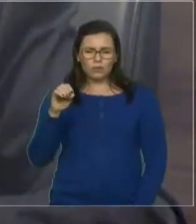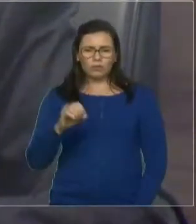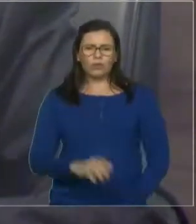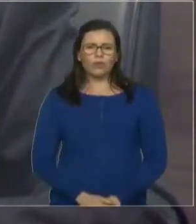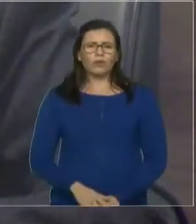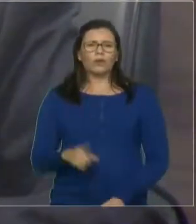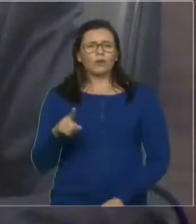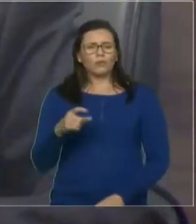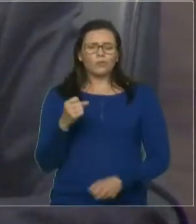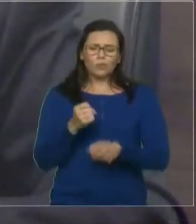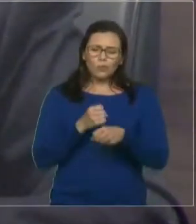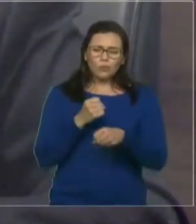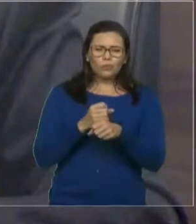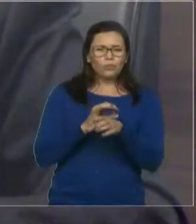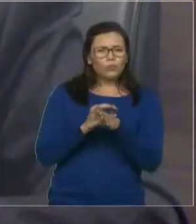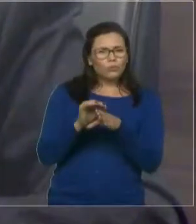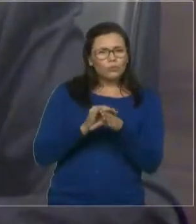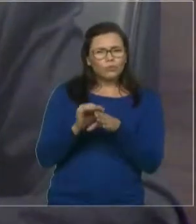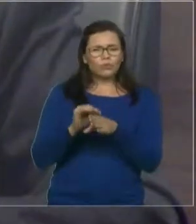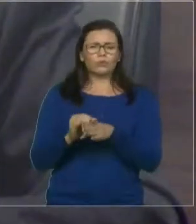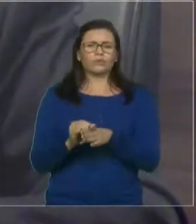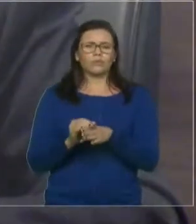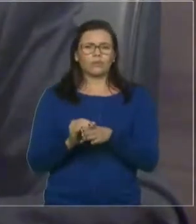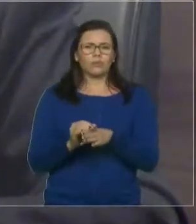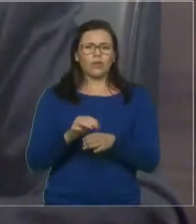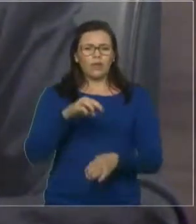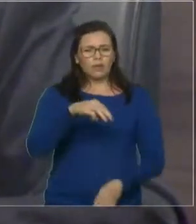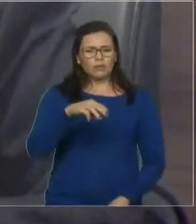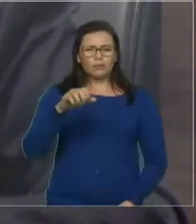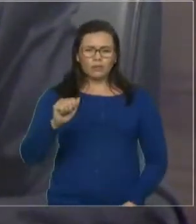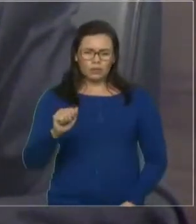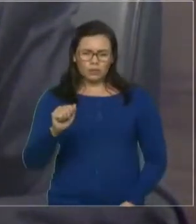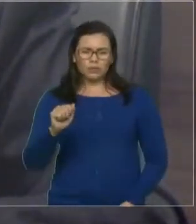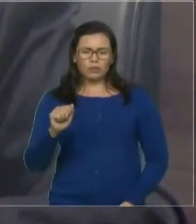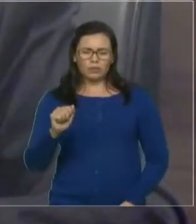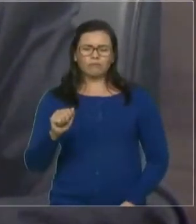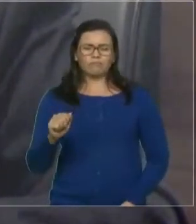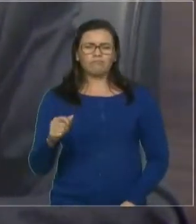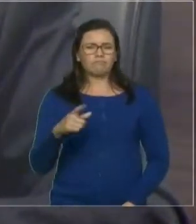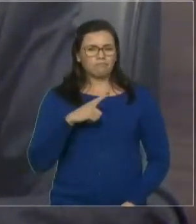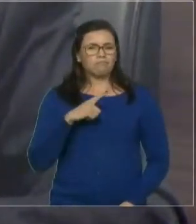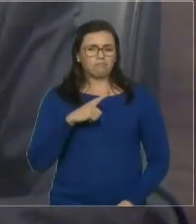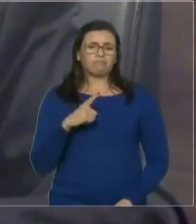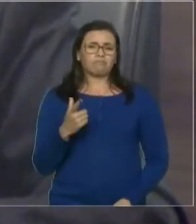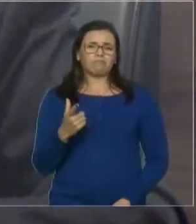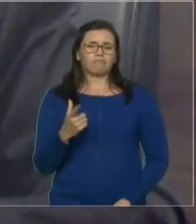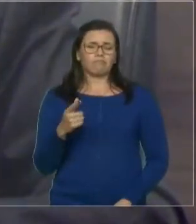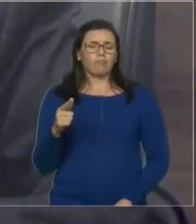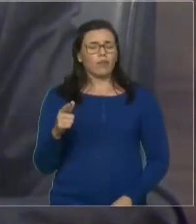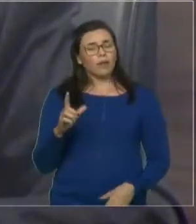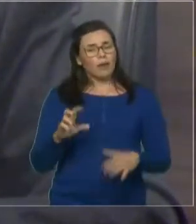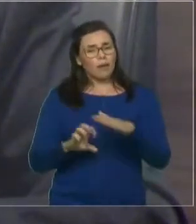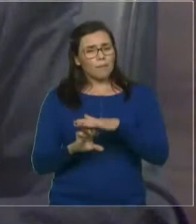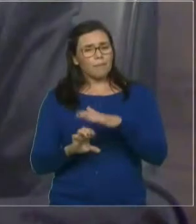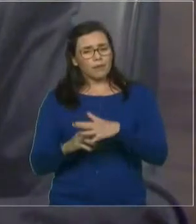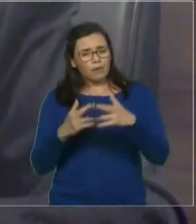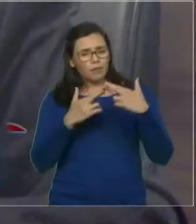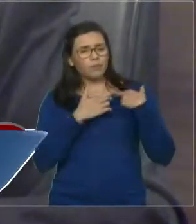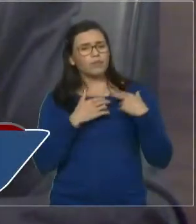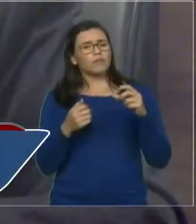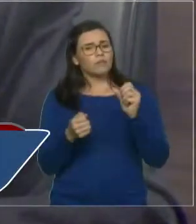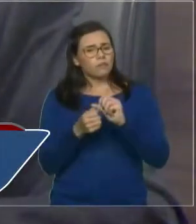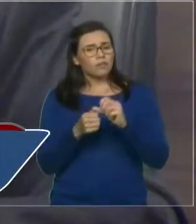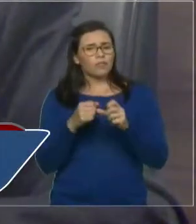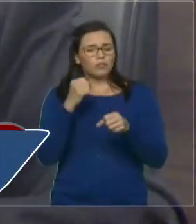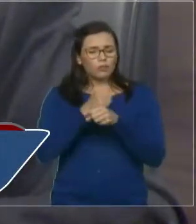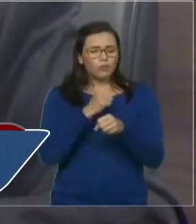que a parte do governo do Estado está sendo feita. Agora, o DENIT, na verdade, está deixando de cumprir com o seu papel. Portanto, a gente